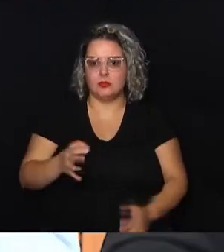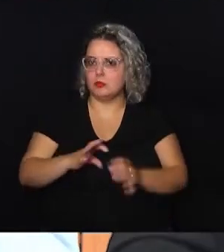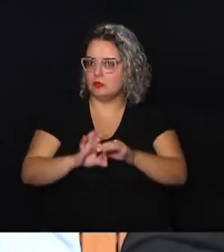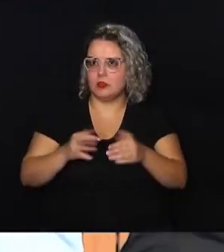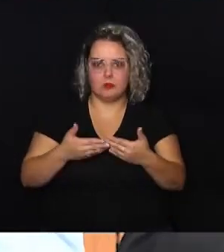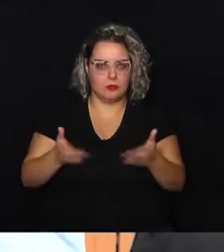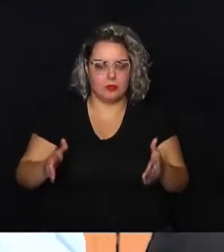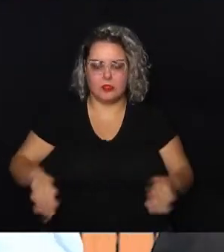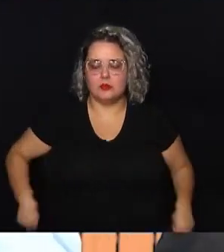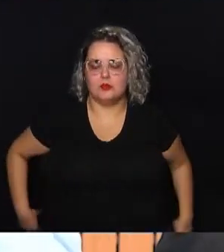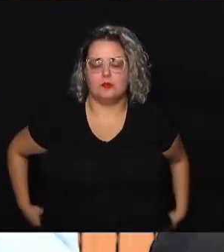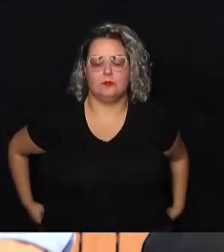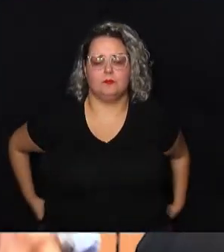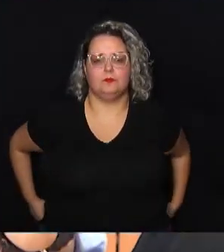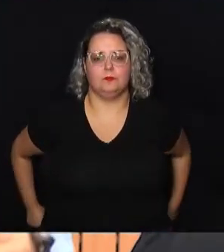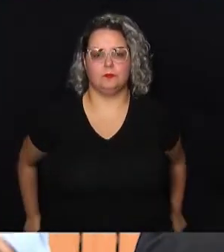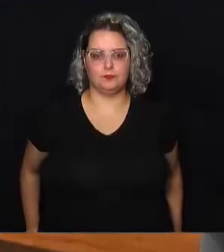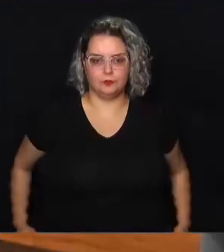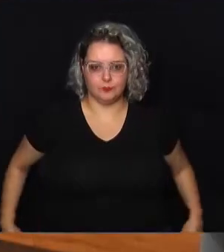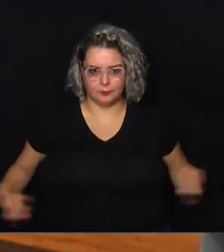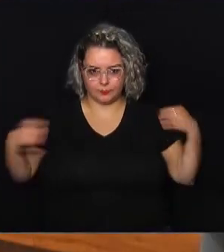vontade.